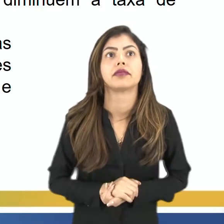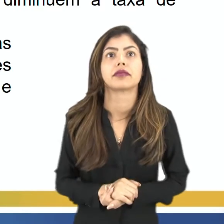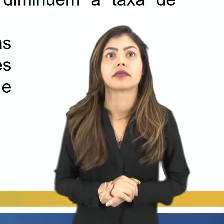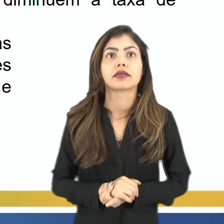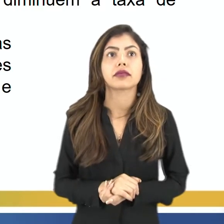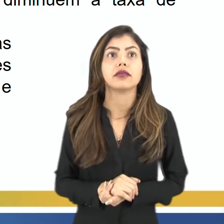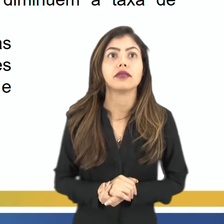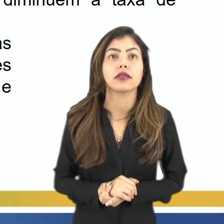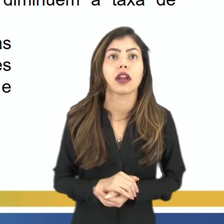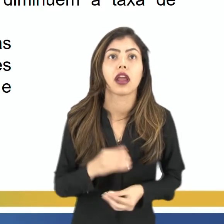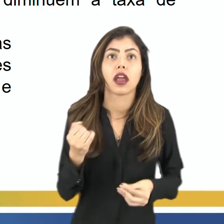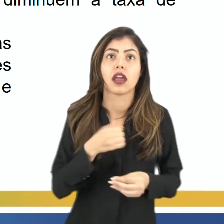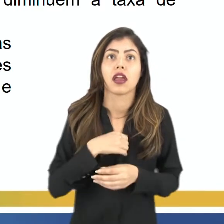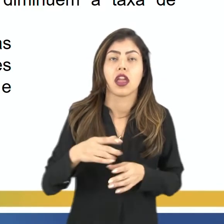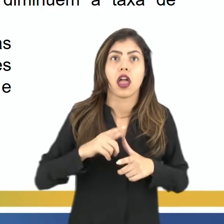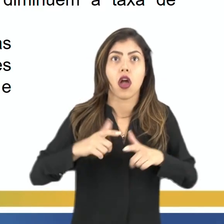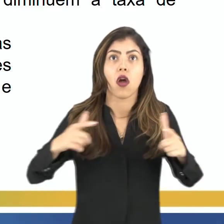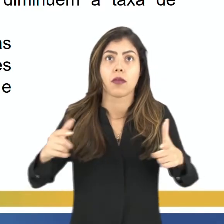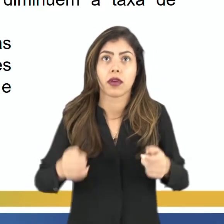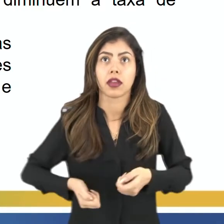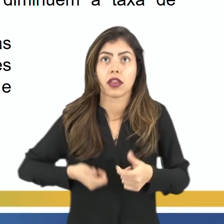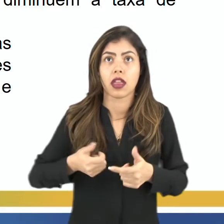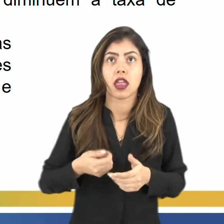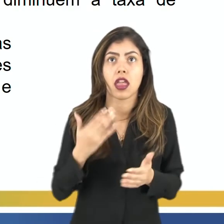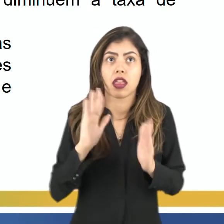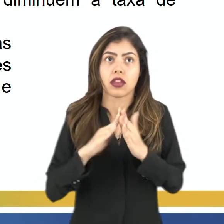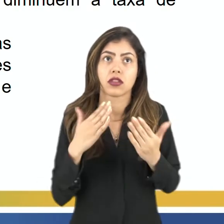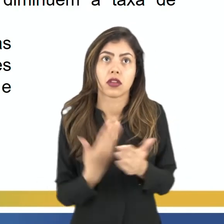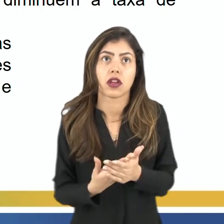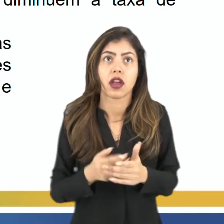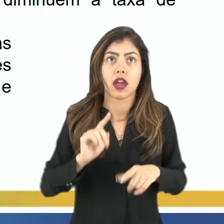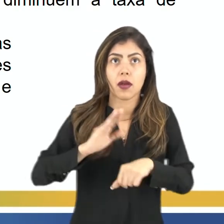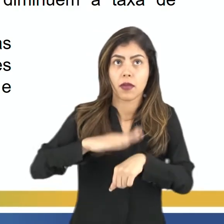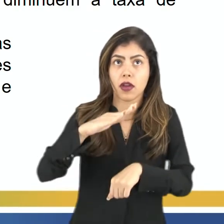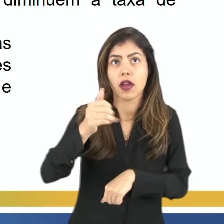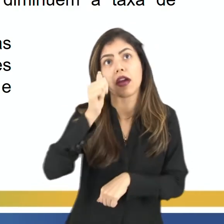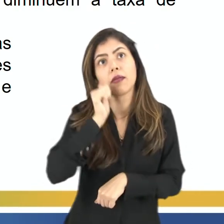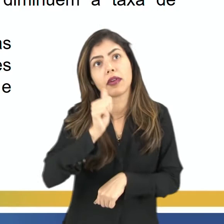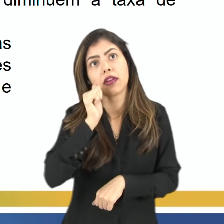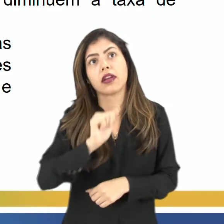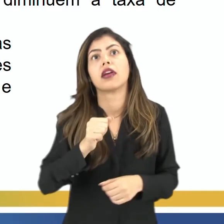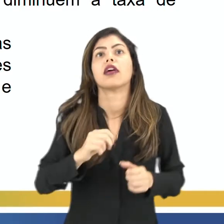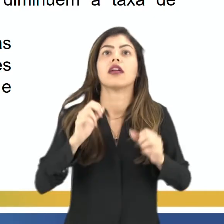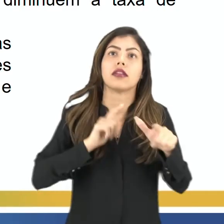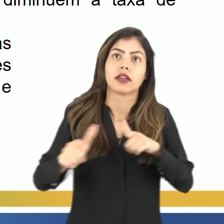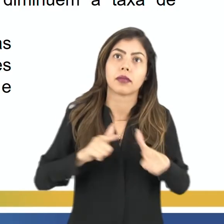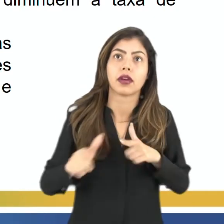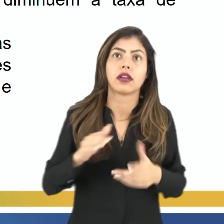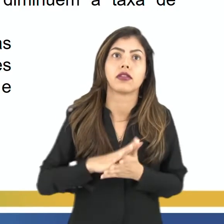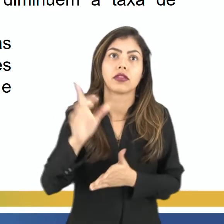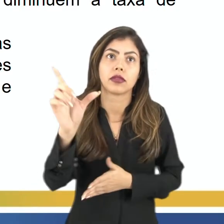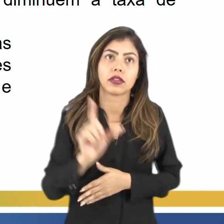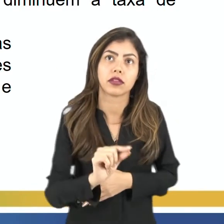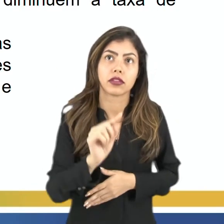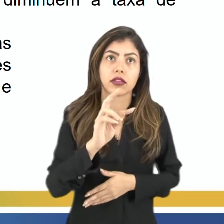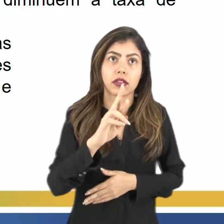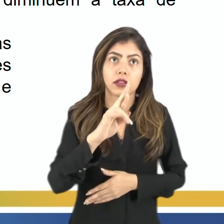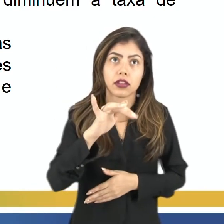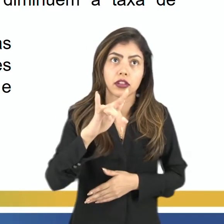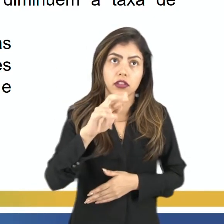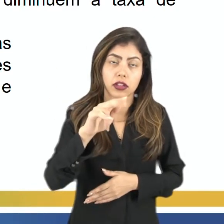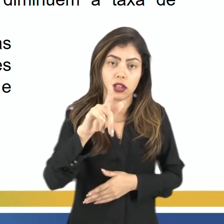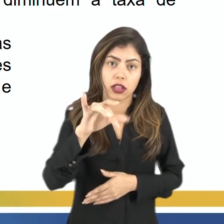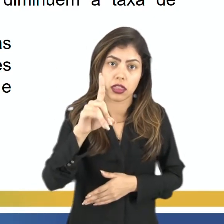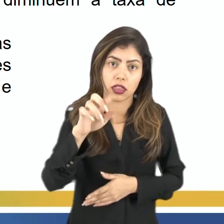causas, tá? Disseminação de métodos contraceptivos, aumento da escolarização, maior presença da mulher no mercado de trabalho, diminuir a